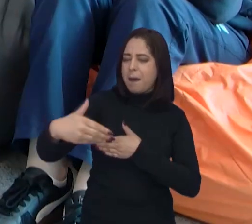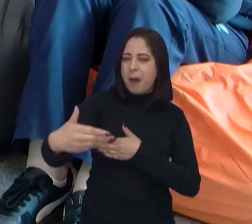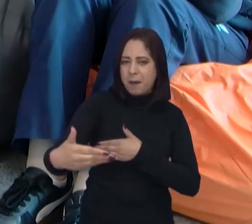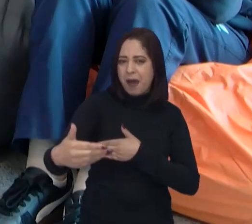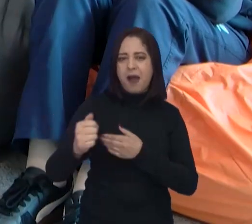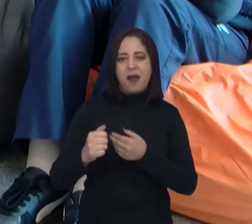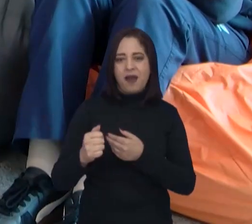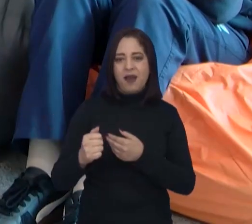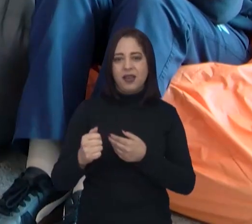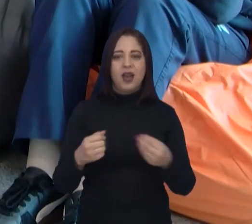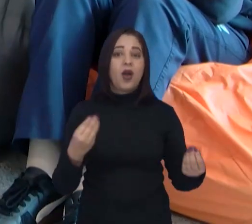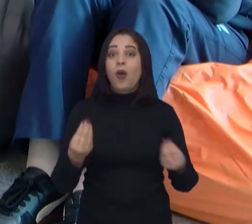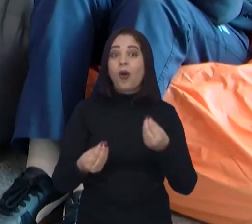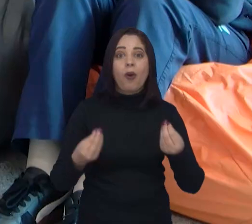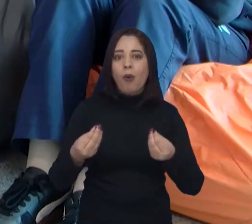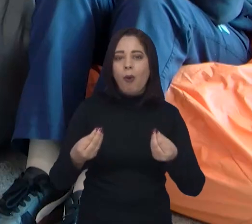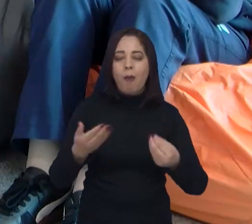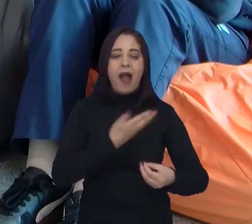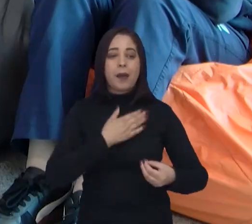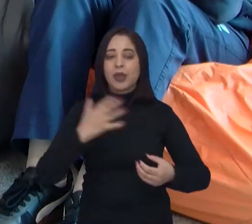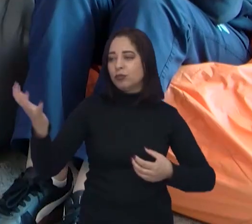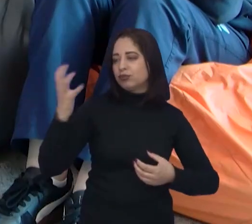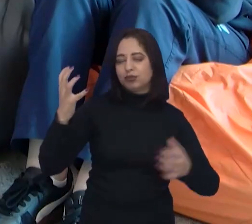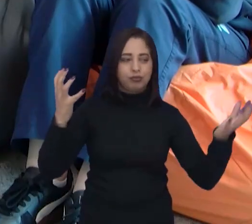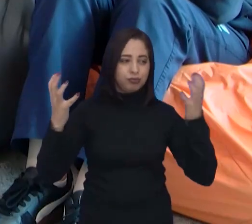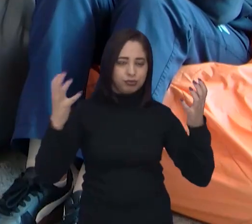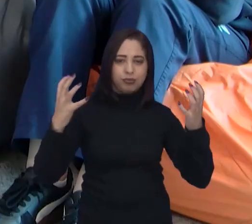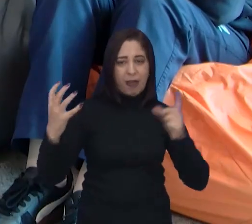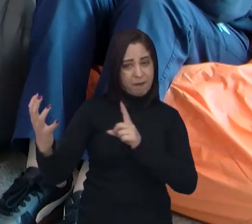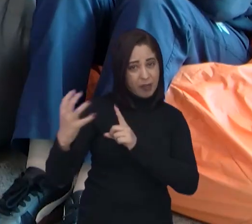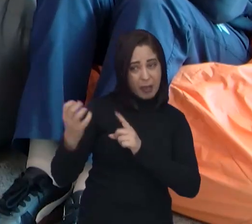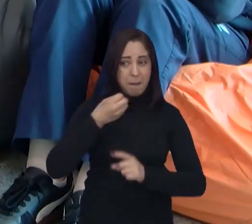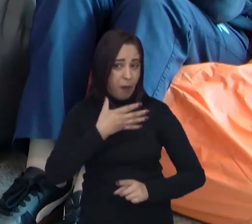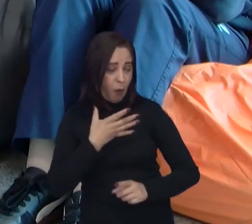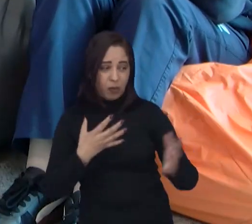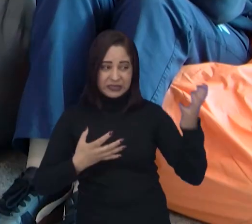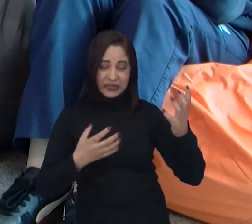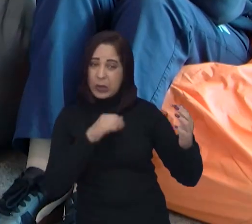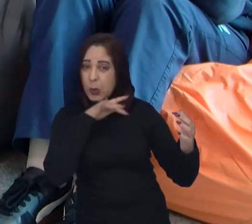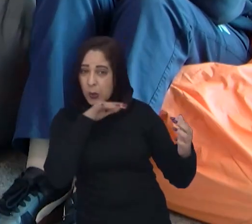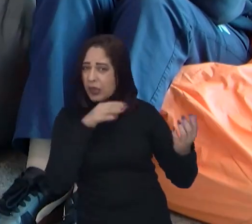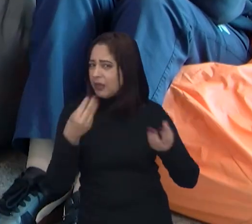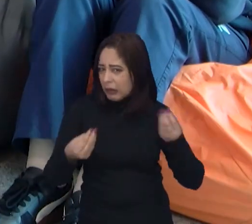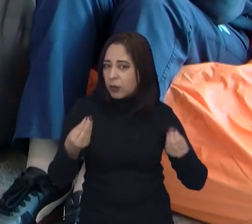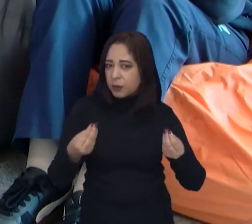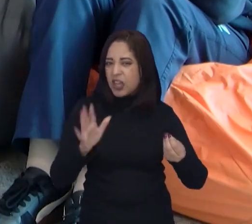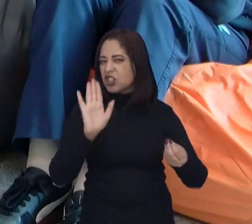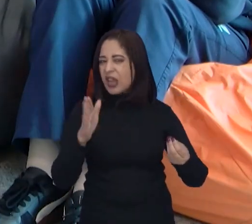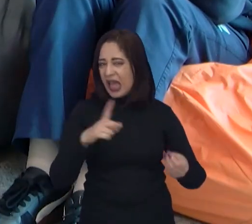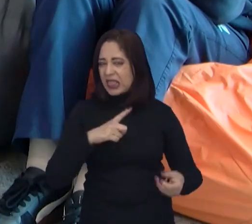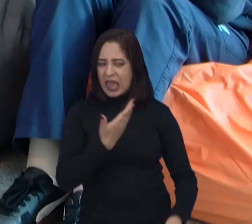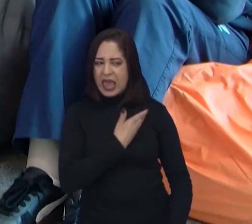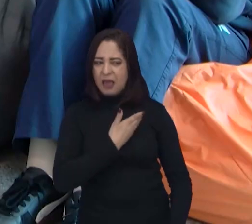de escola. Como é que as amizades interferem na vida de vocês, assim, tanto pro lado bom, tanto pro lado positivo, né? Já teve alguma amizade que